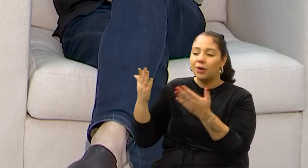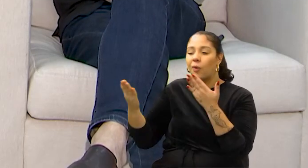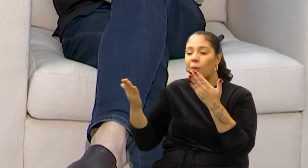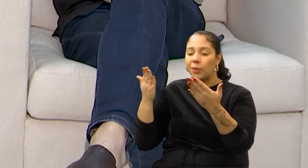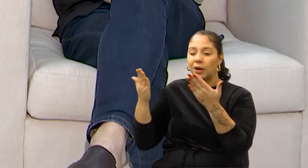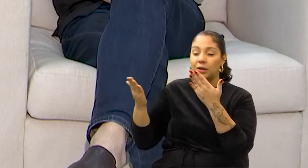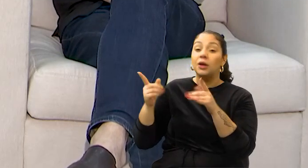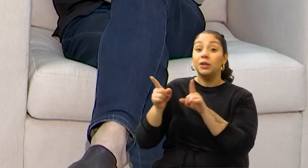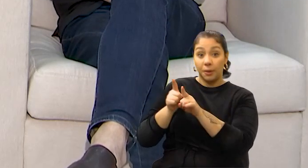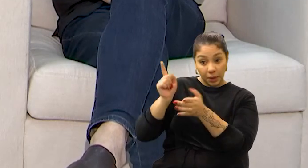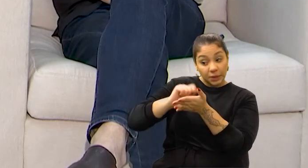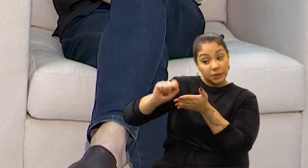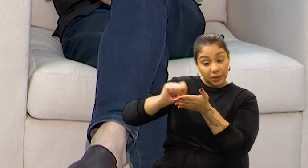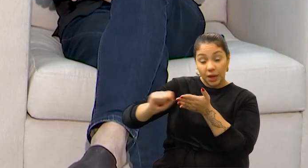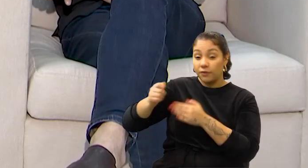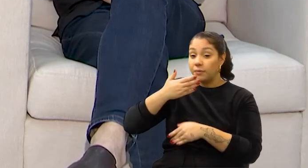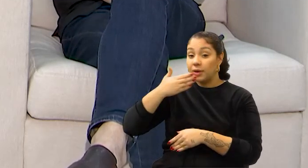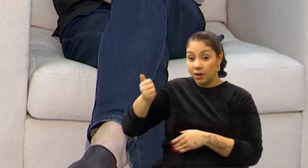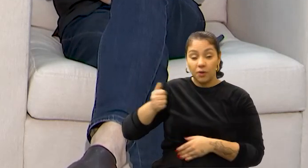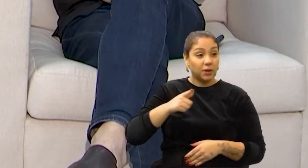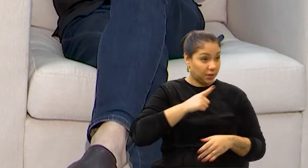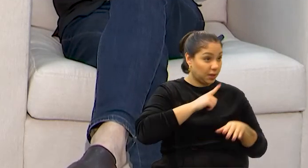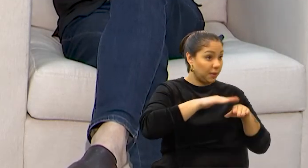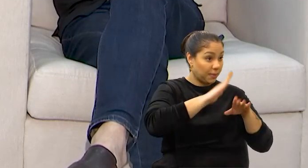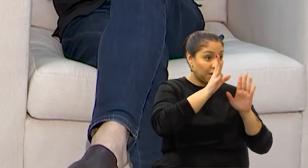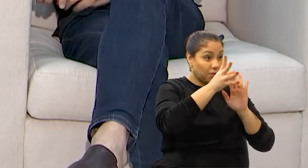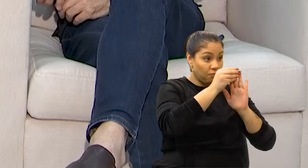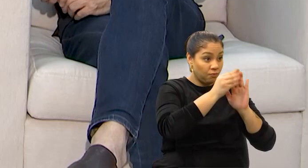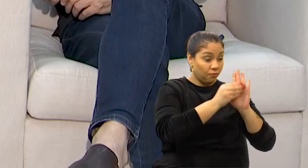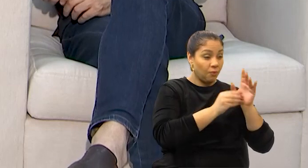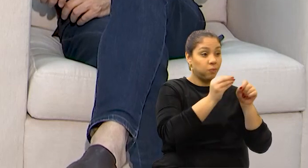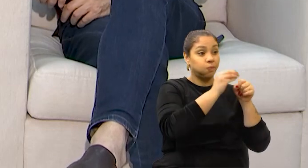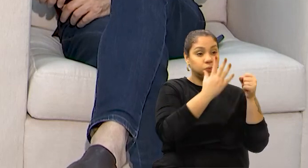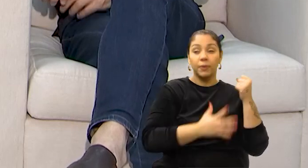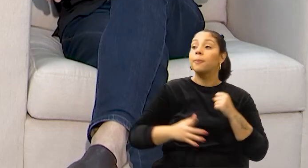com relações quem lê escreve melhor escreve melhor exatamente